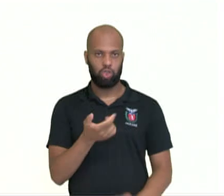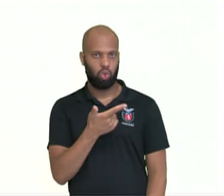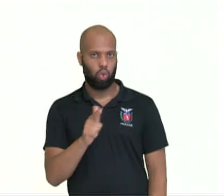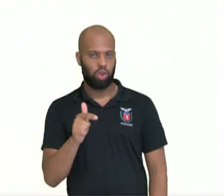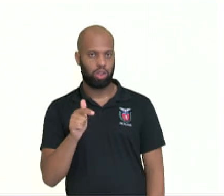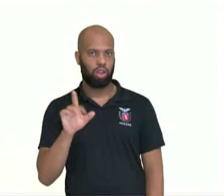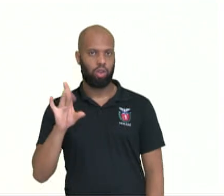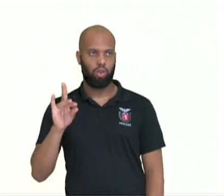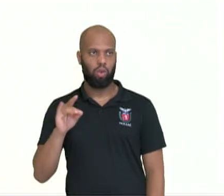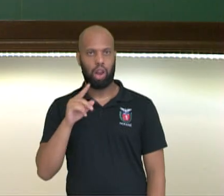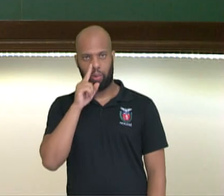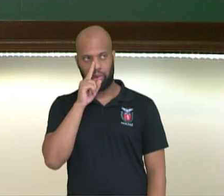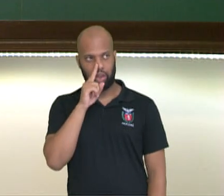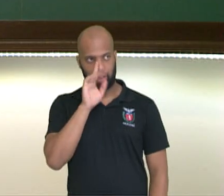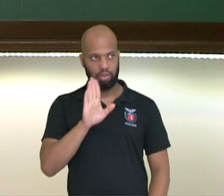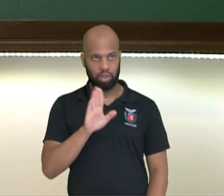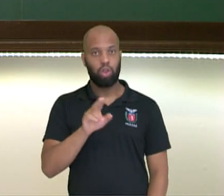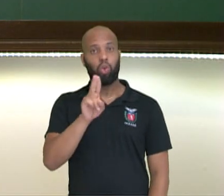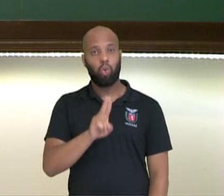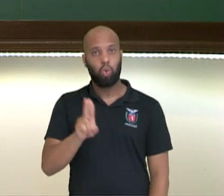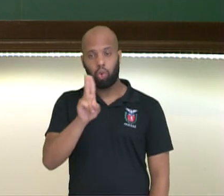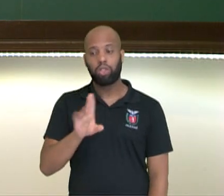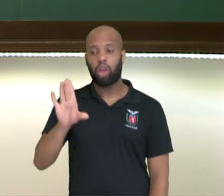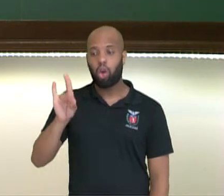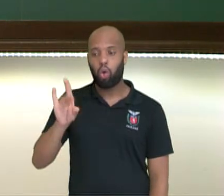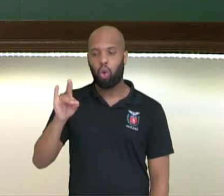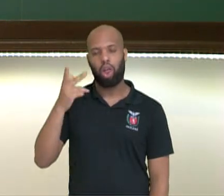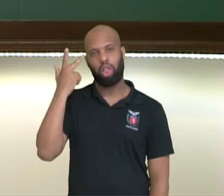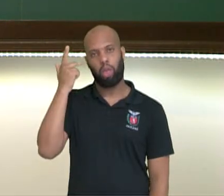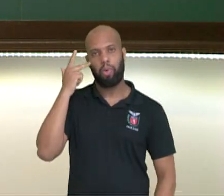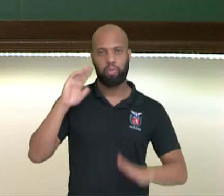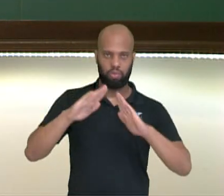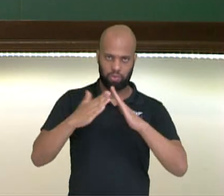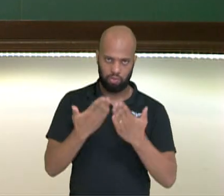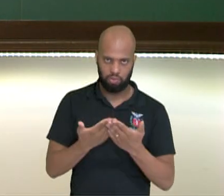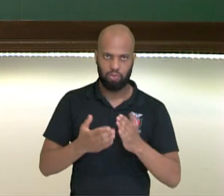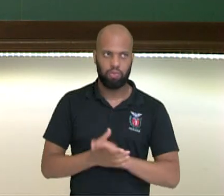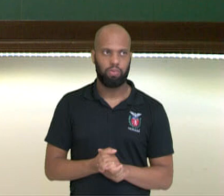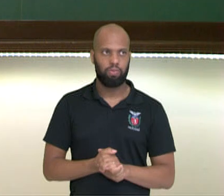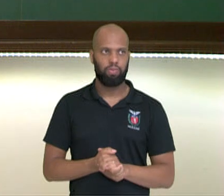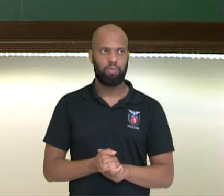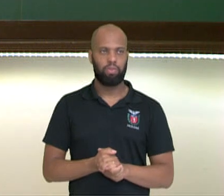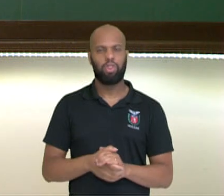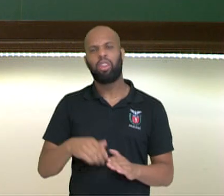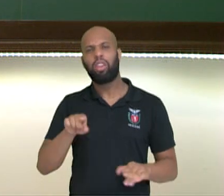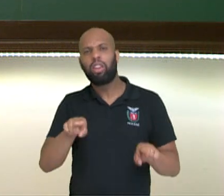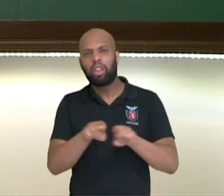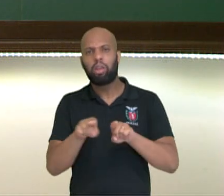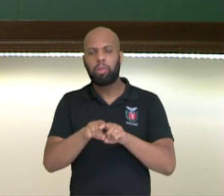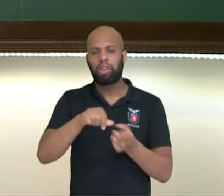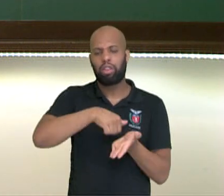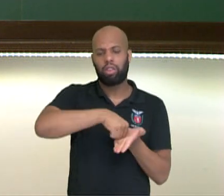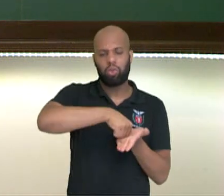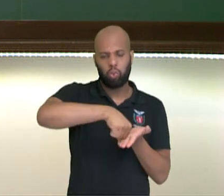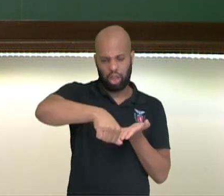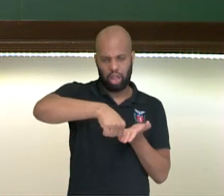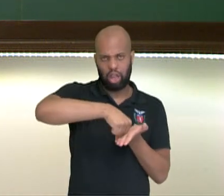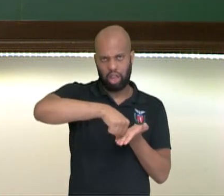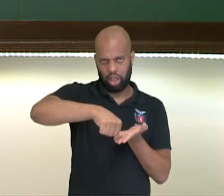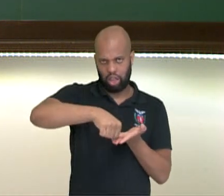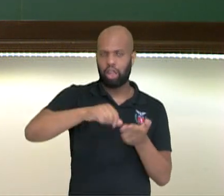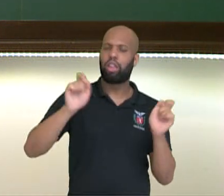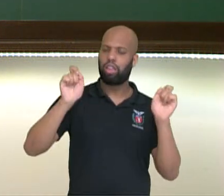cola perigosa. Então não recomendo, recomendo que use cola branca. Ou pode usar durex mesmo, pegar aquela fita